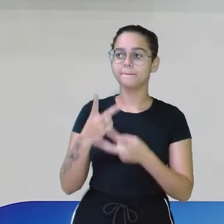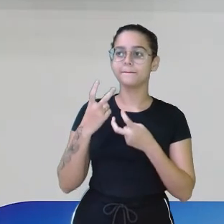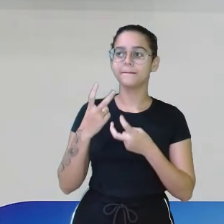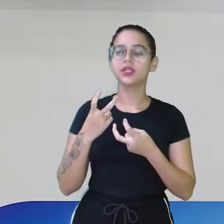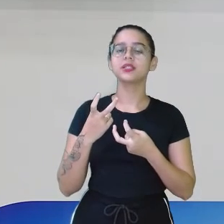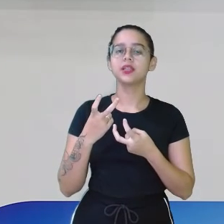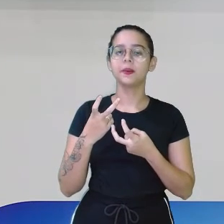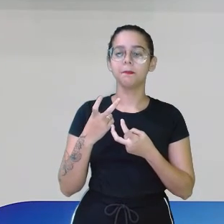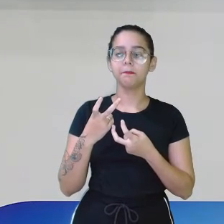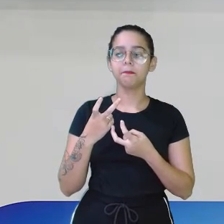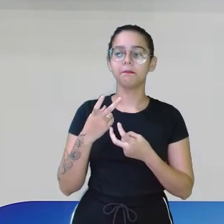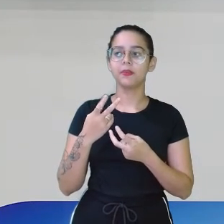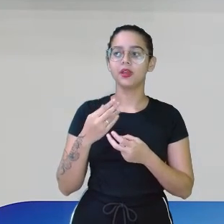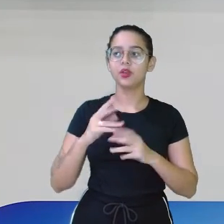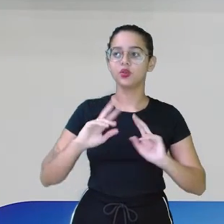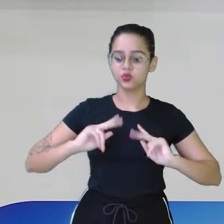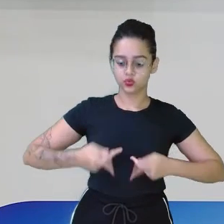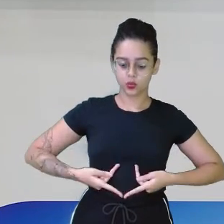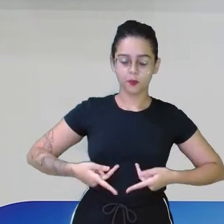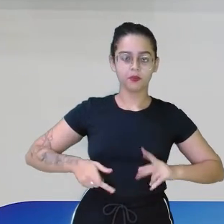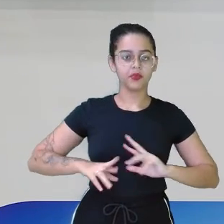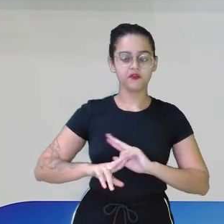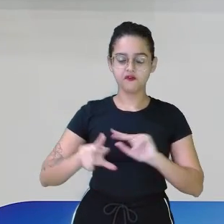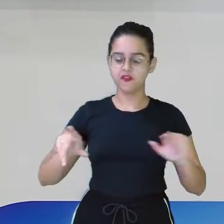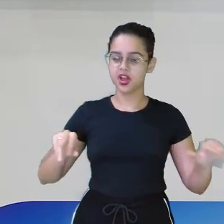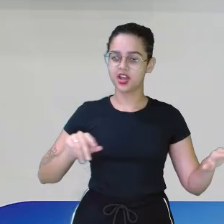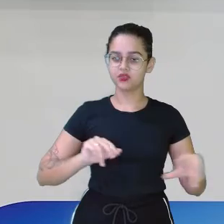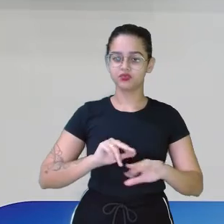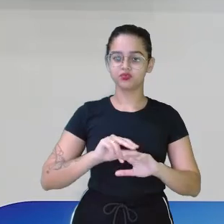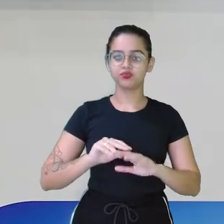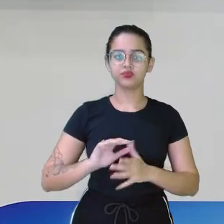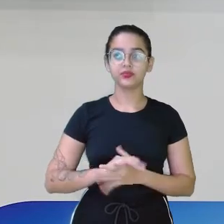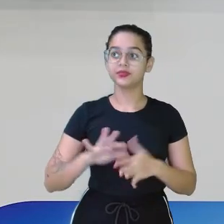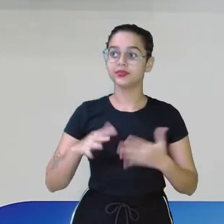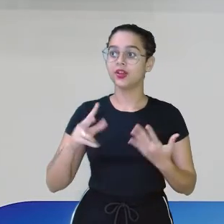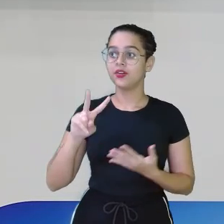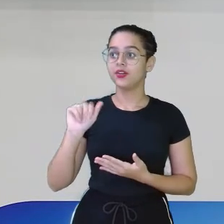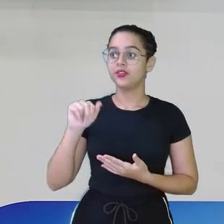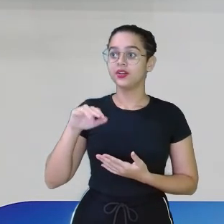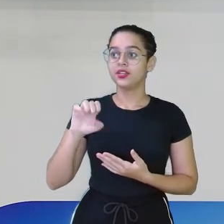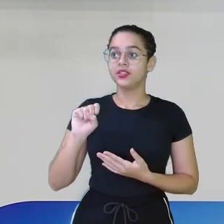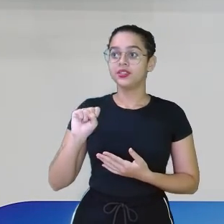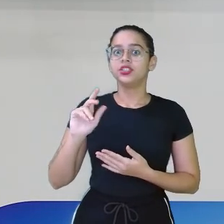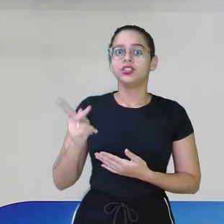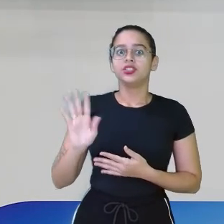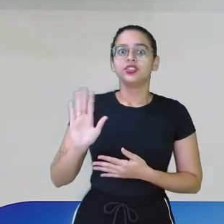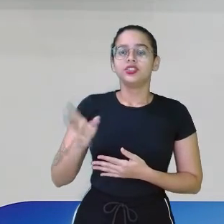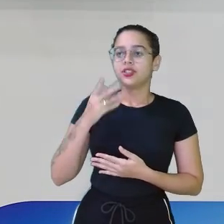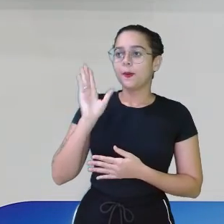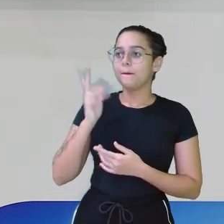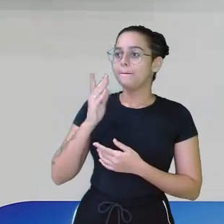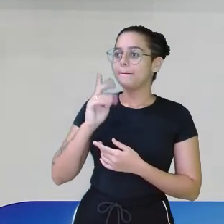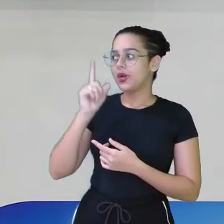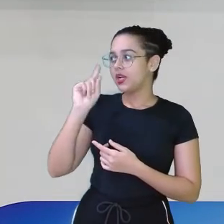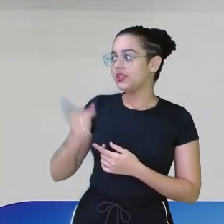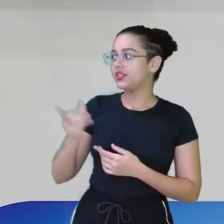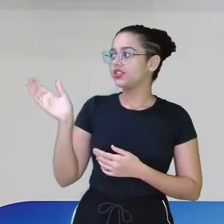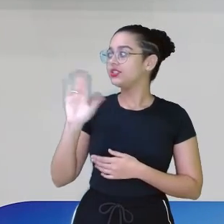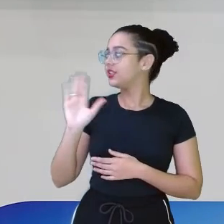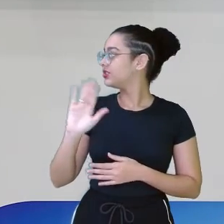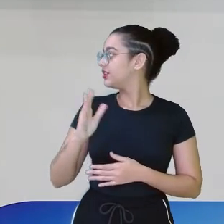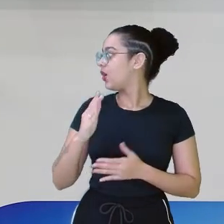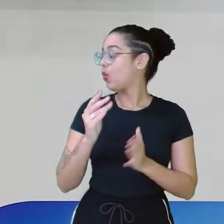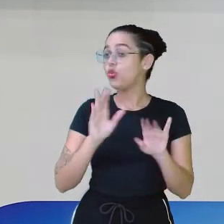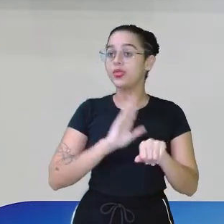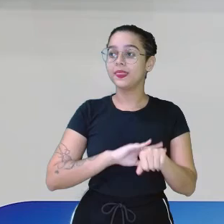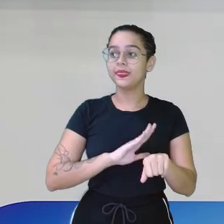quanto que nós seres humanos somos diversos, né? E Vanessa já tá mandando eu dar tchau aqui, viu, gente? Que já tá estourando o tempo da